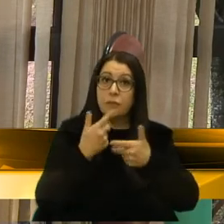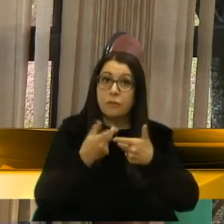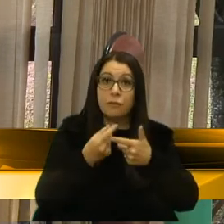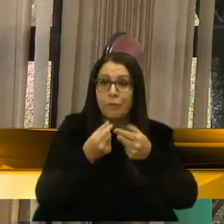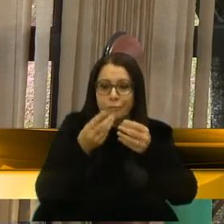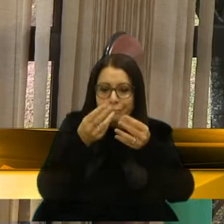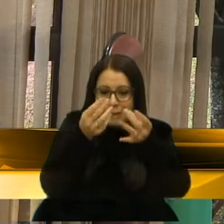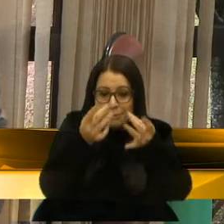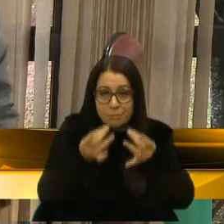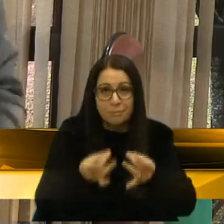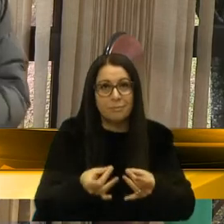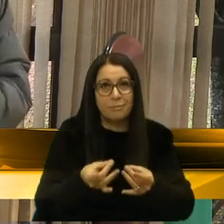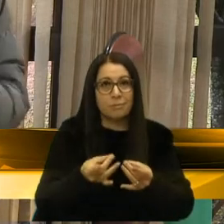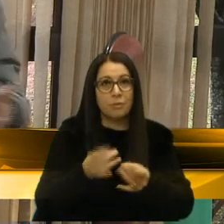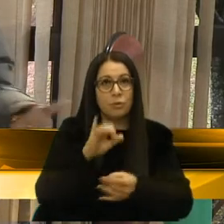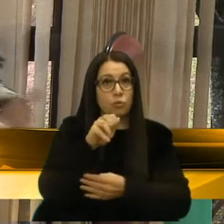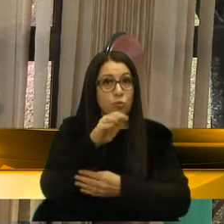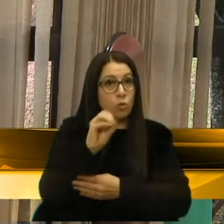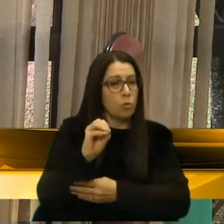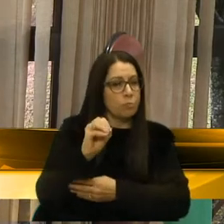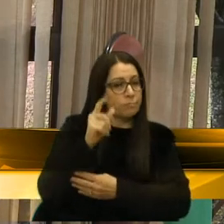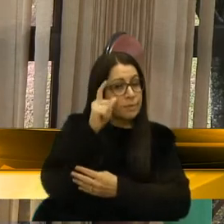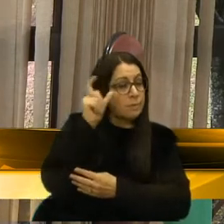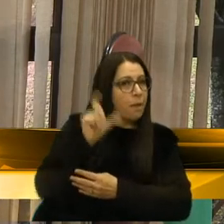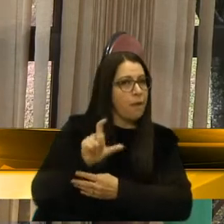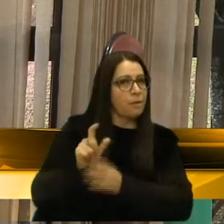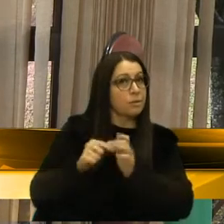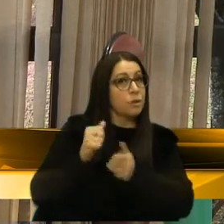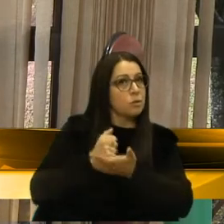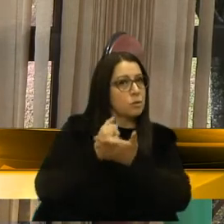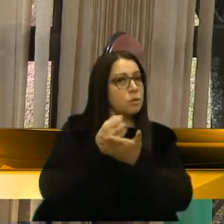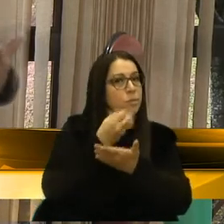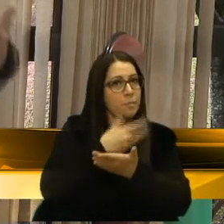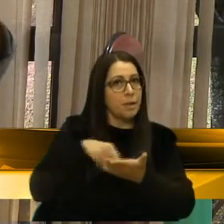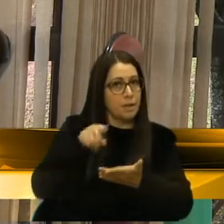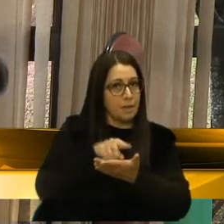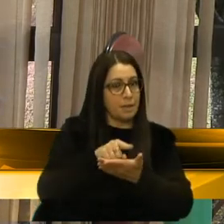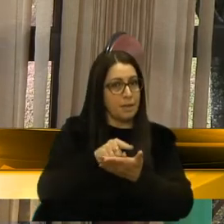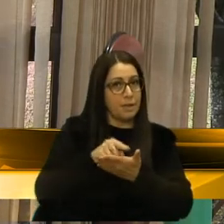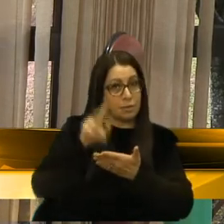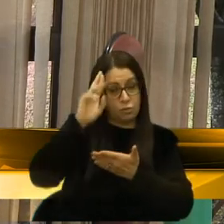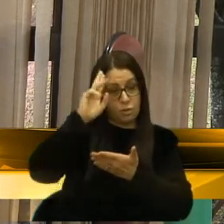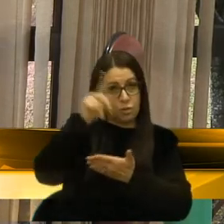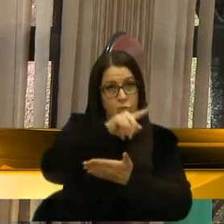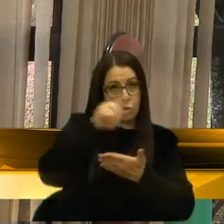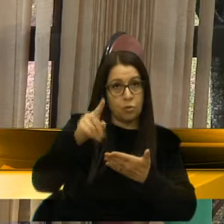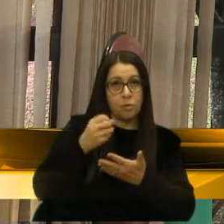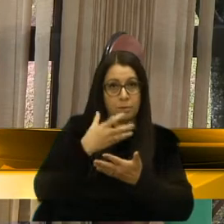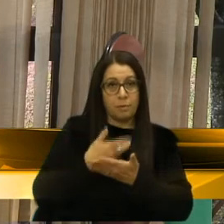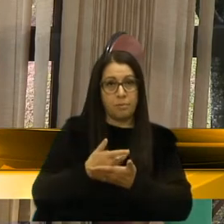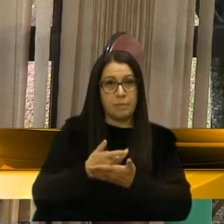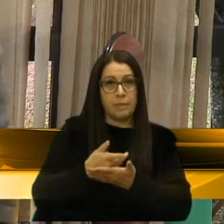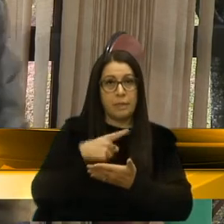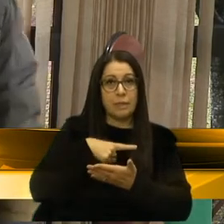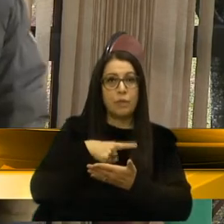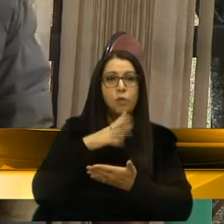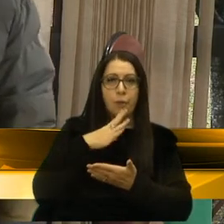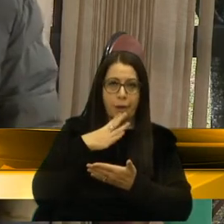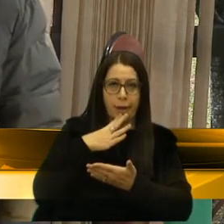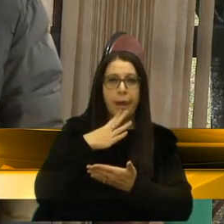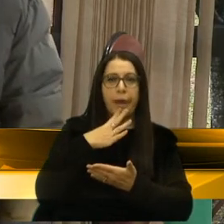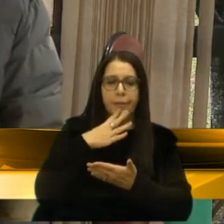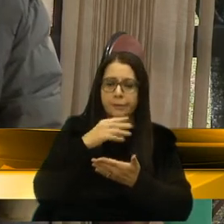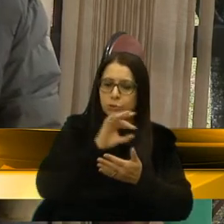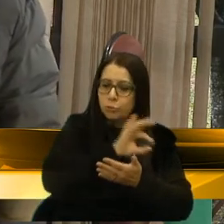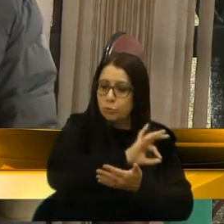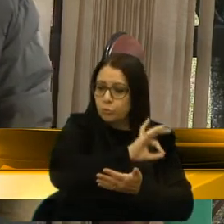minúcia o joão gostou expertise e nos assessoram muito no plano de o porto rico muito conhece de fio a